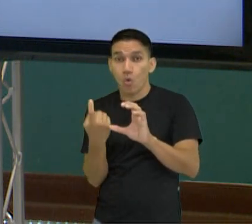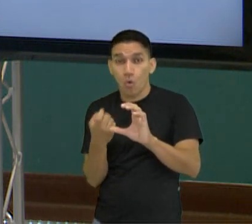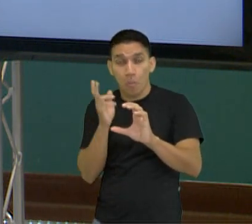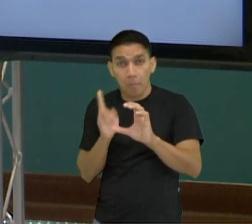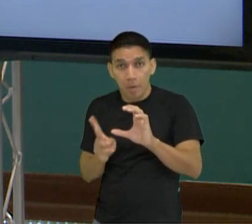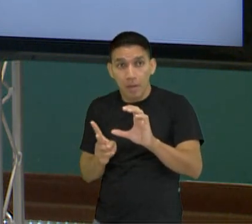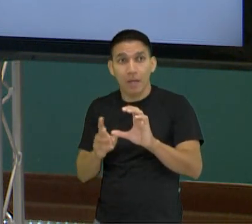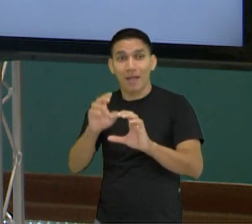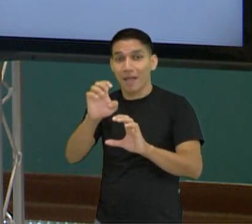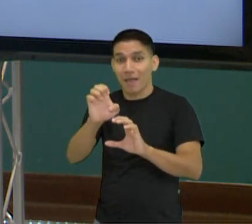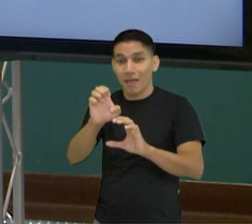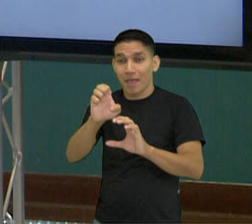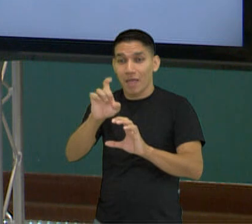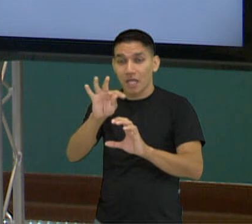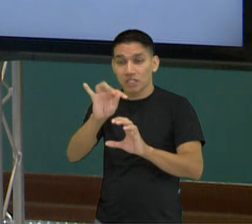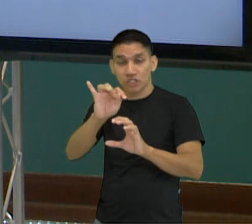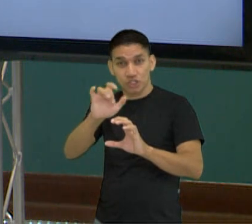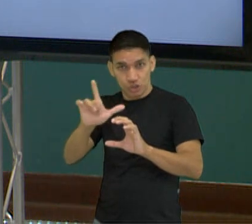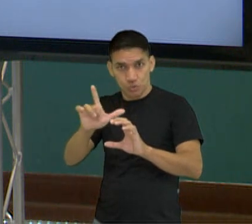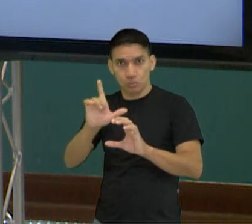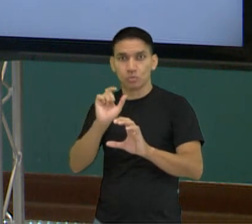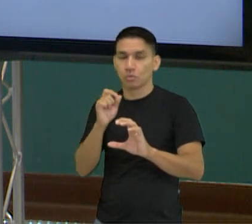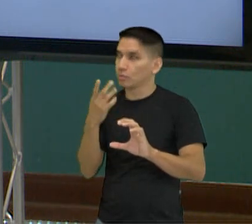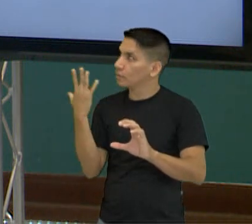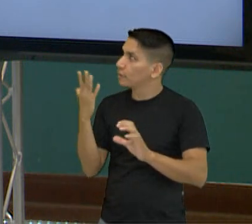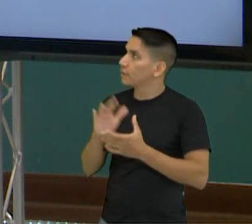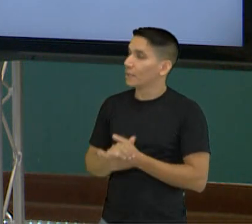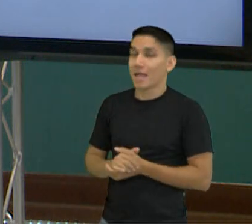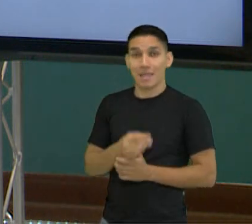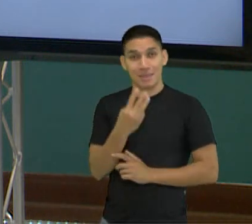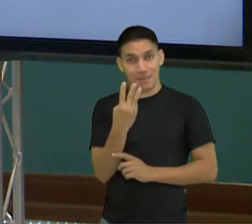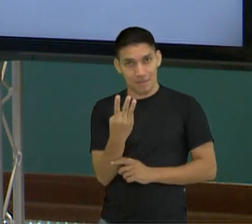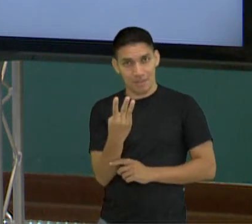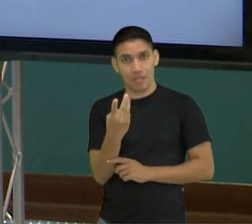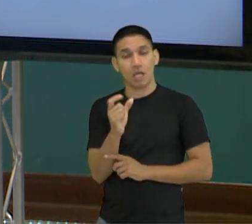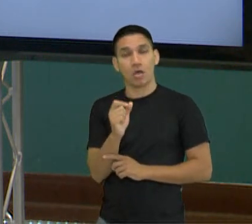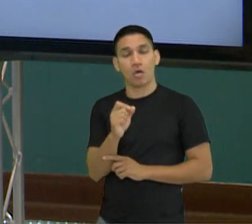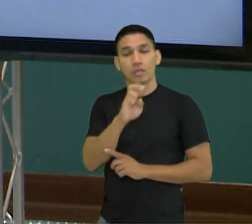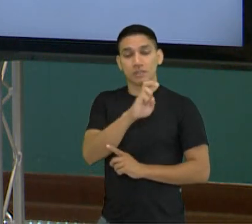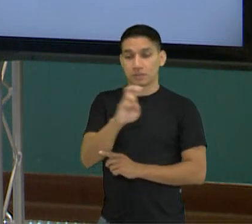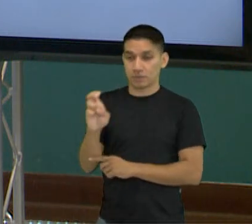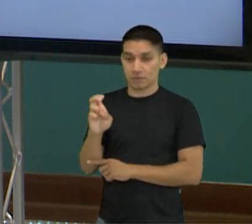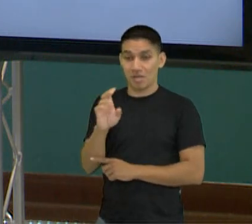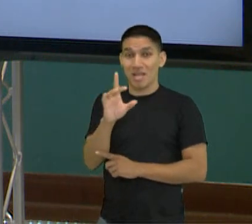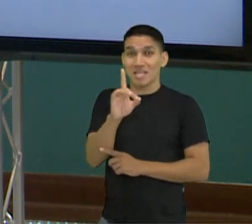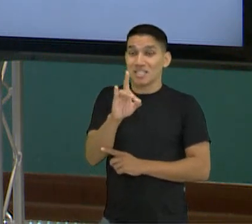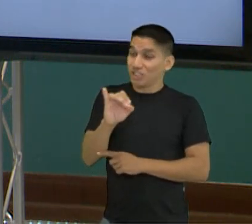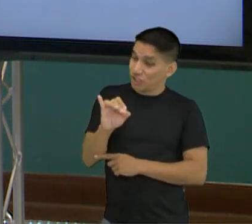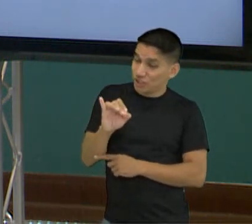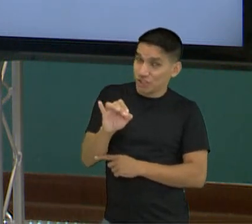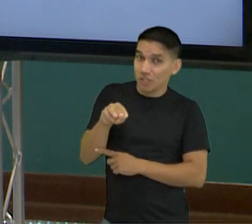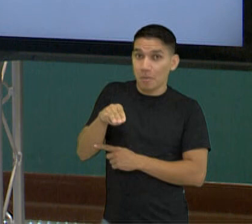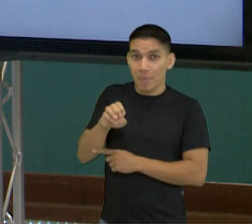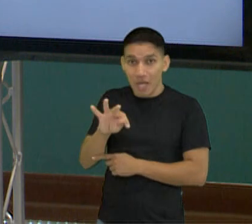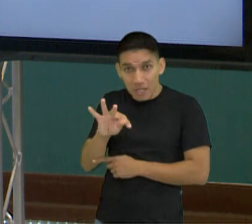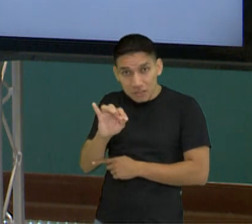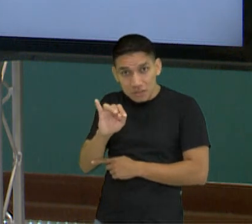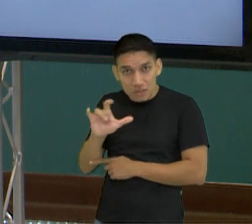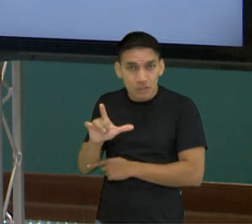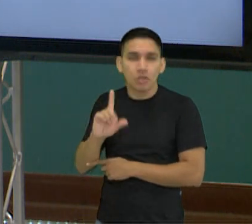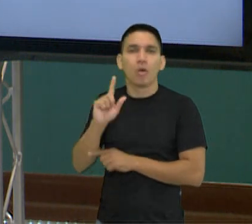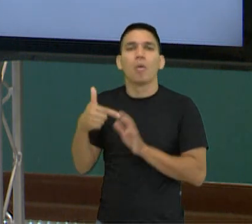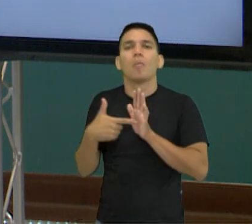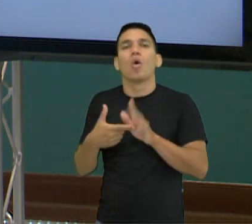Então, 3 etil, 5 e 5, dimetil, indicando a numeração aonde